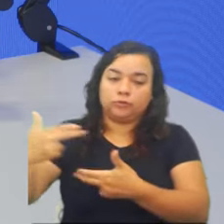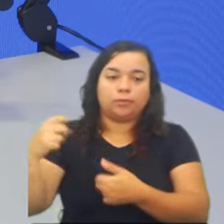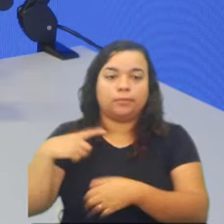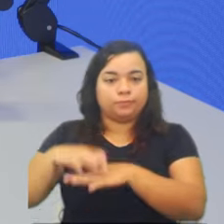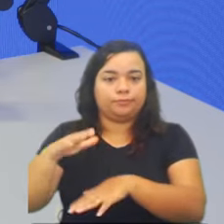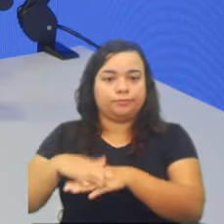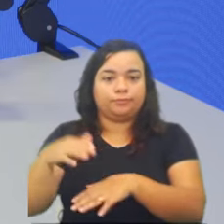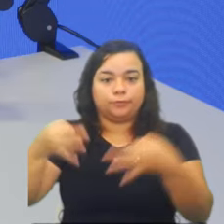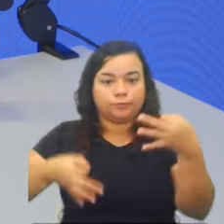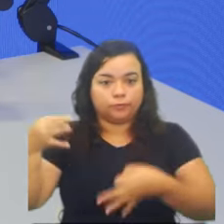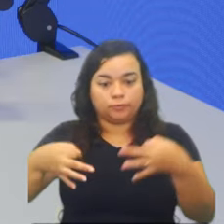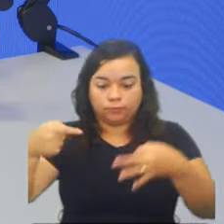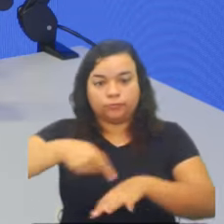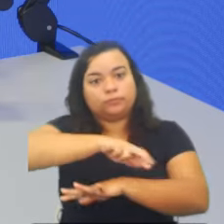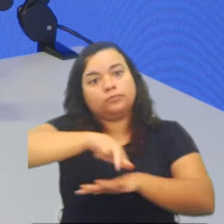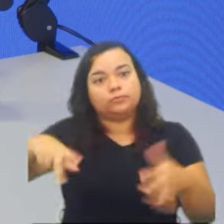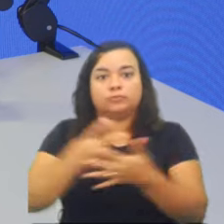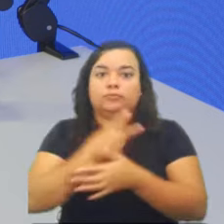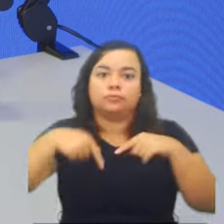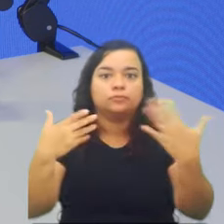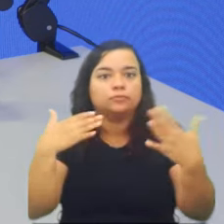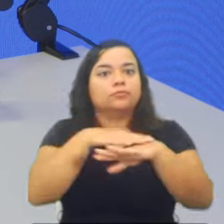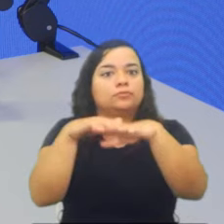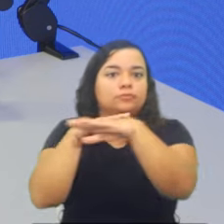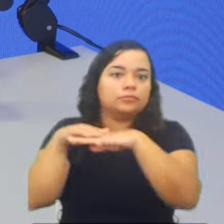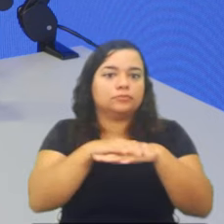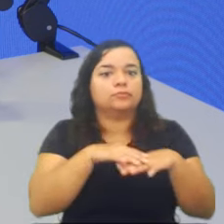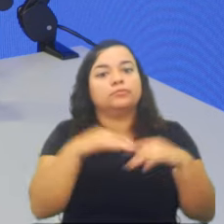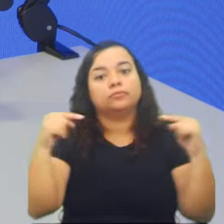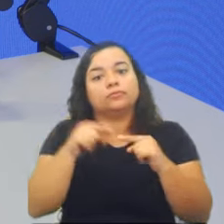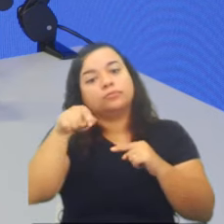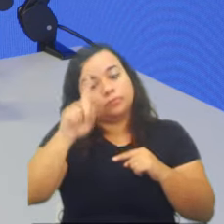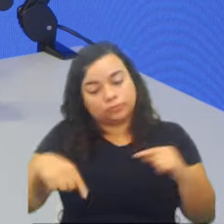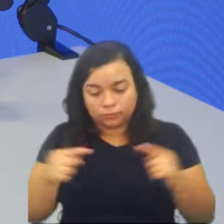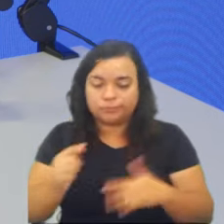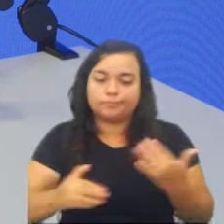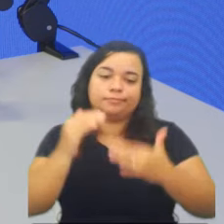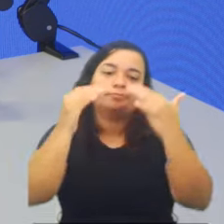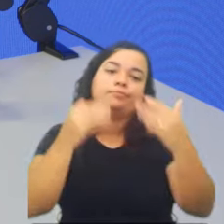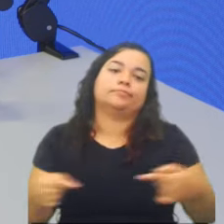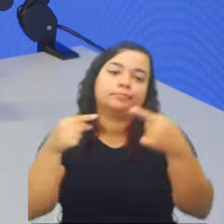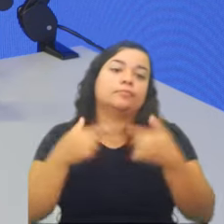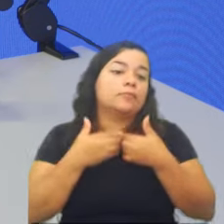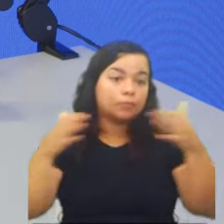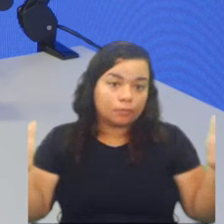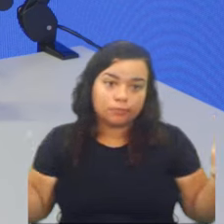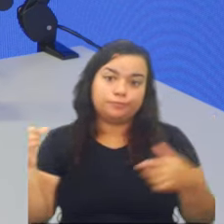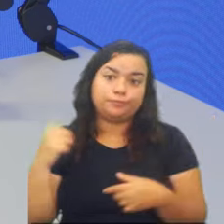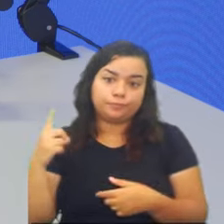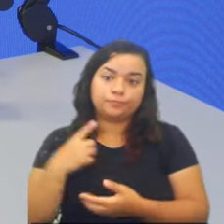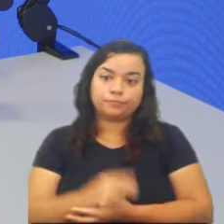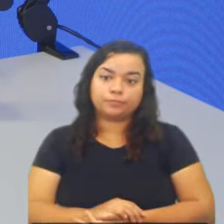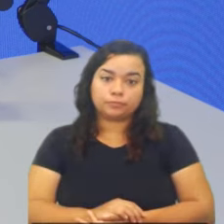sebrai tá fazendo só esse Fórum de diversidade que tá acontecendo né isso isso é um avanço é é uma